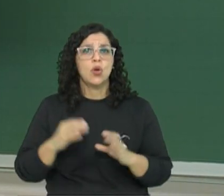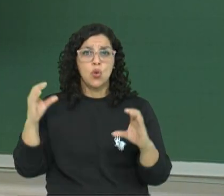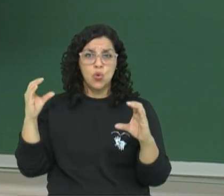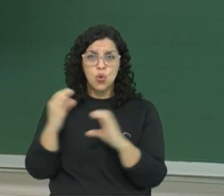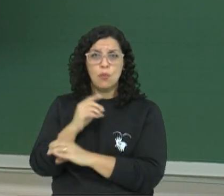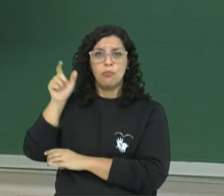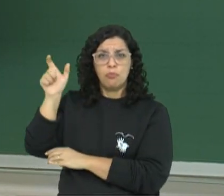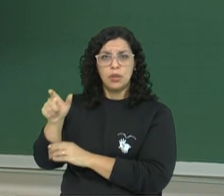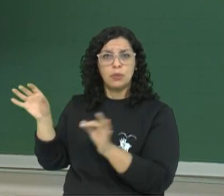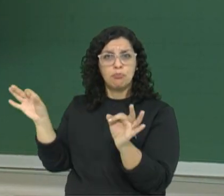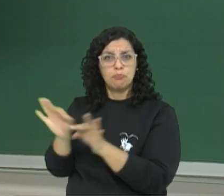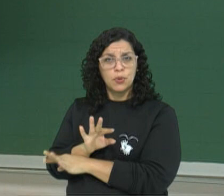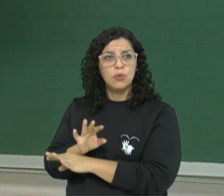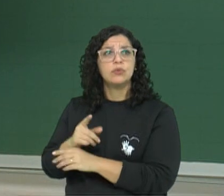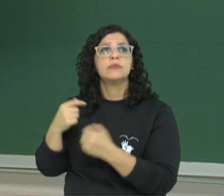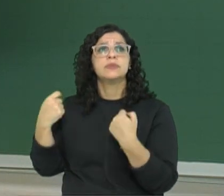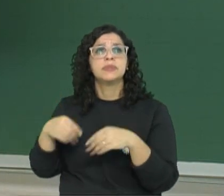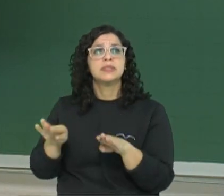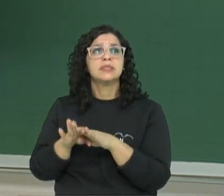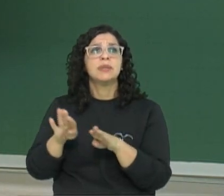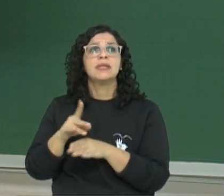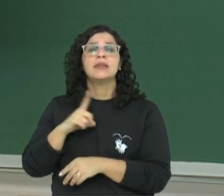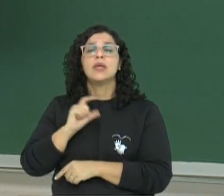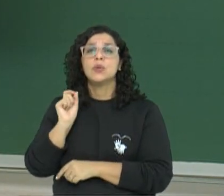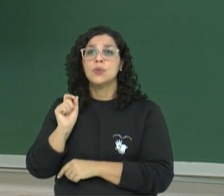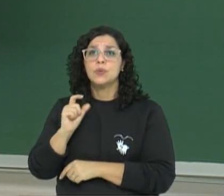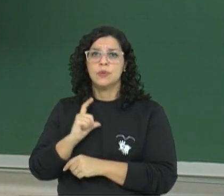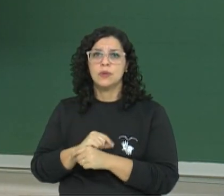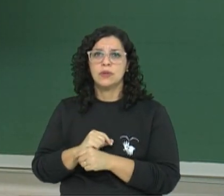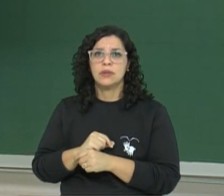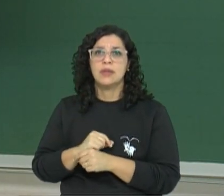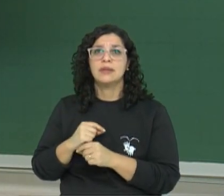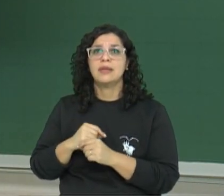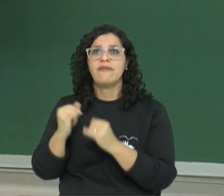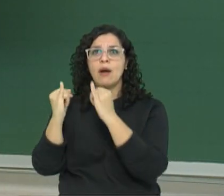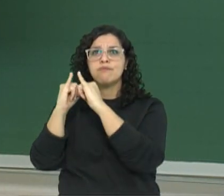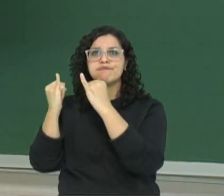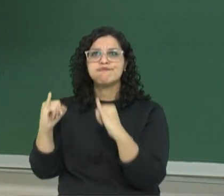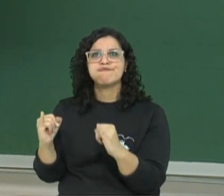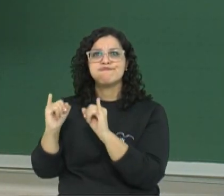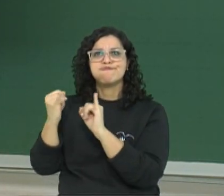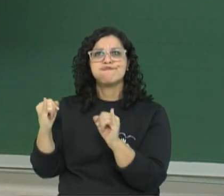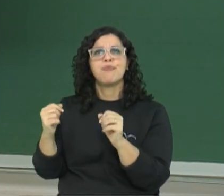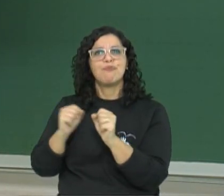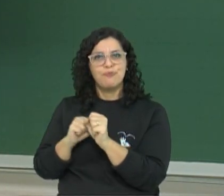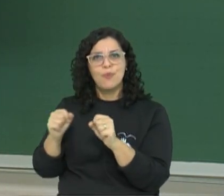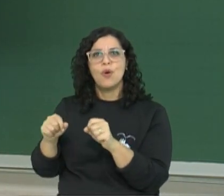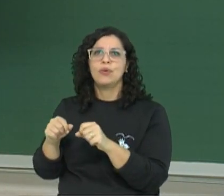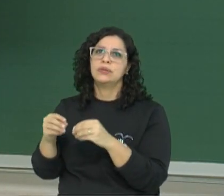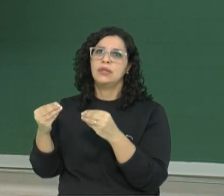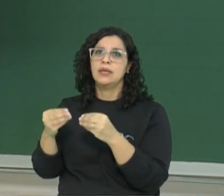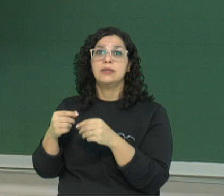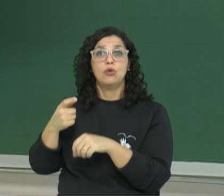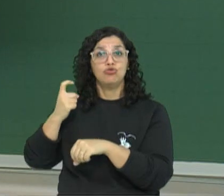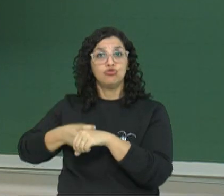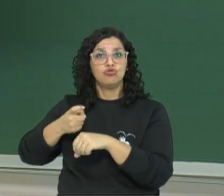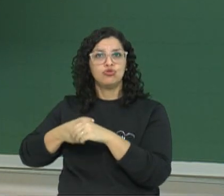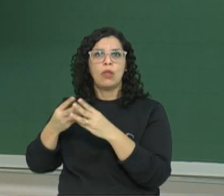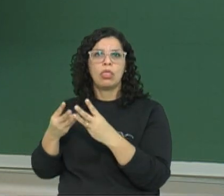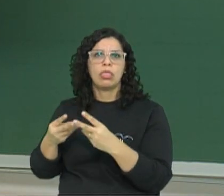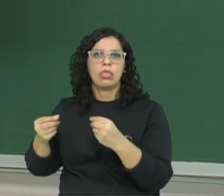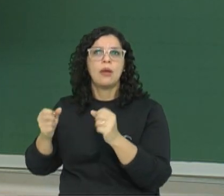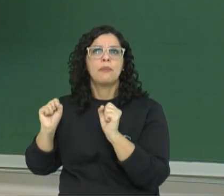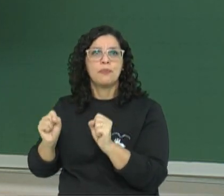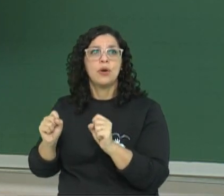desse concreto, né, você teria também, consequentemente, a fissura dele, né? Ou seja, a sua resistência seria prejudicada. Então, os caras